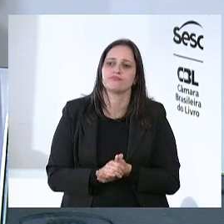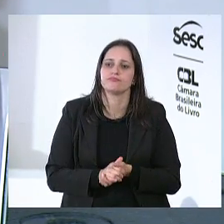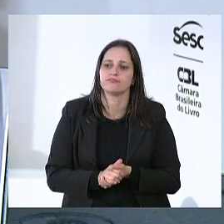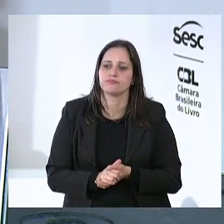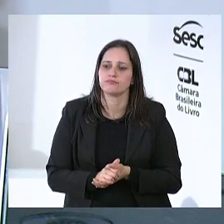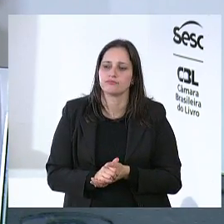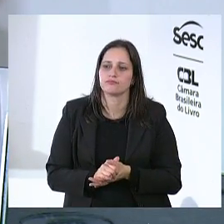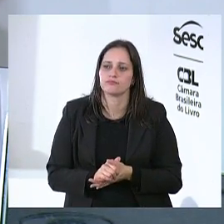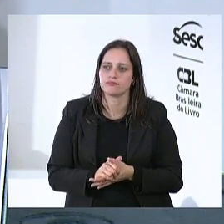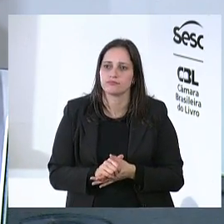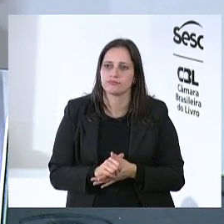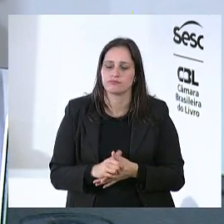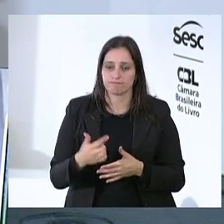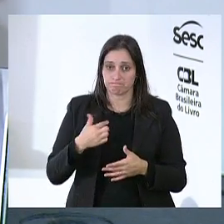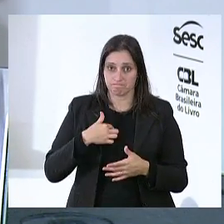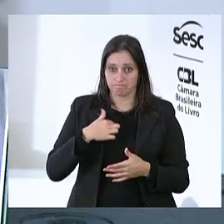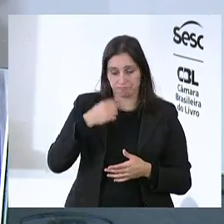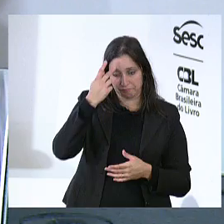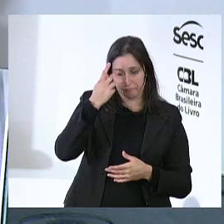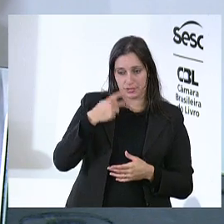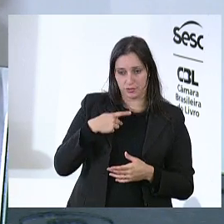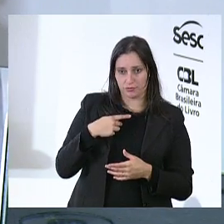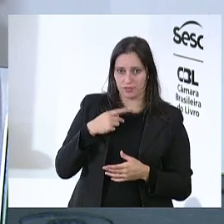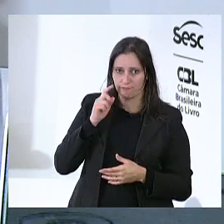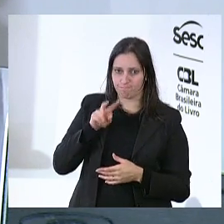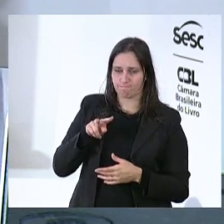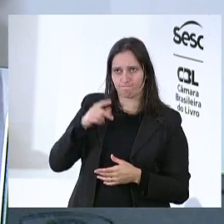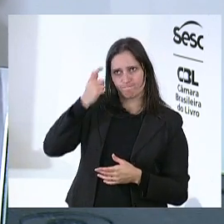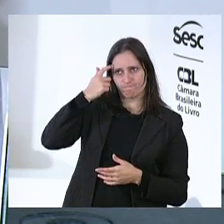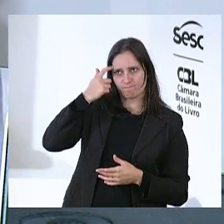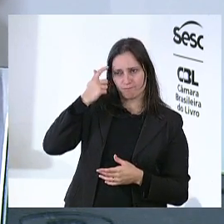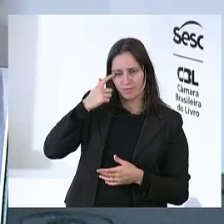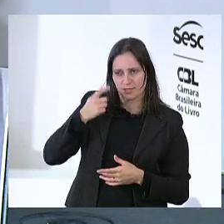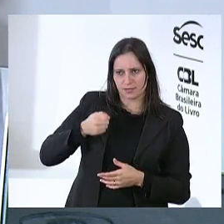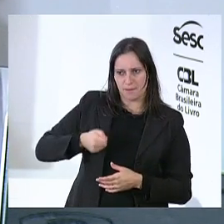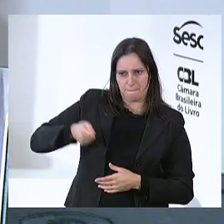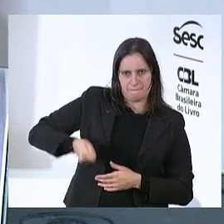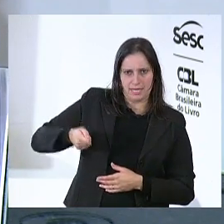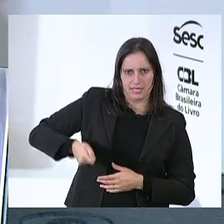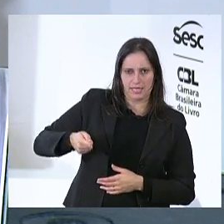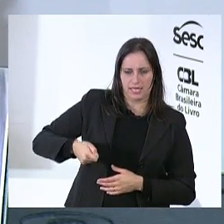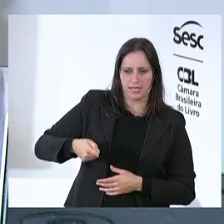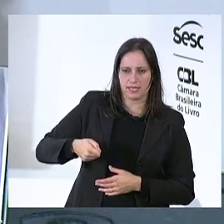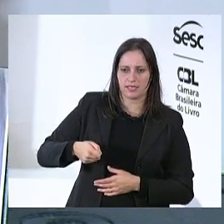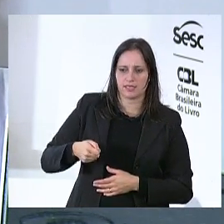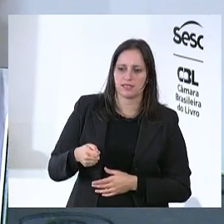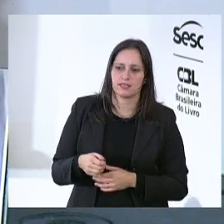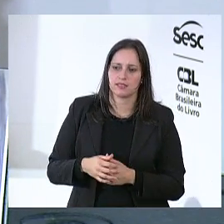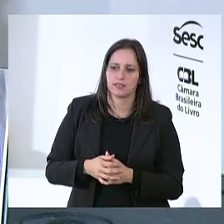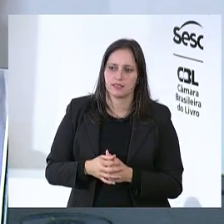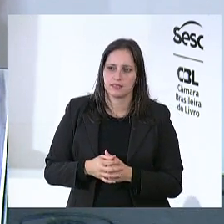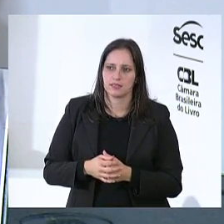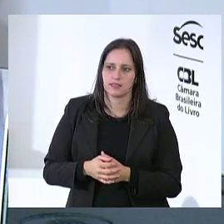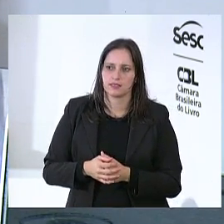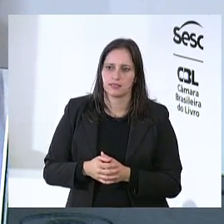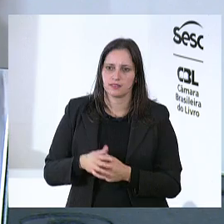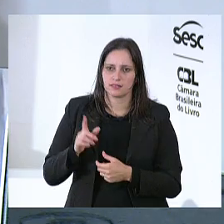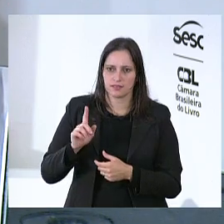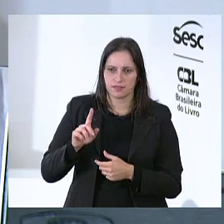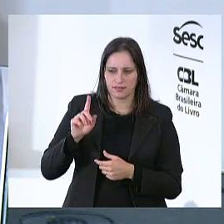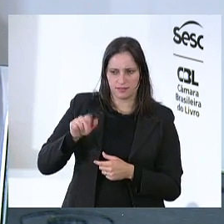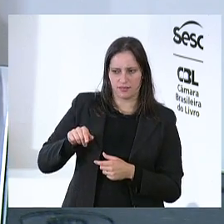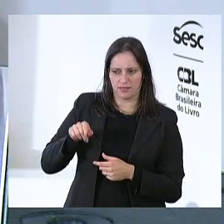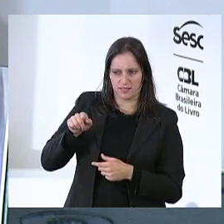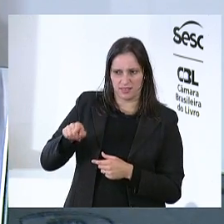Para mim, o regime chamado de militar, a gente deve ir além e não criminalizar os